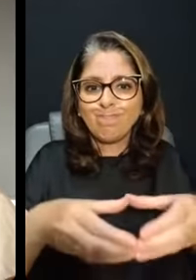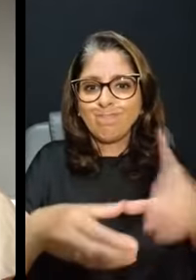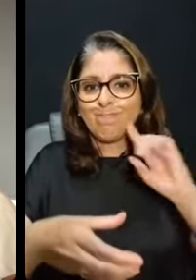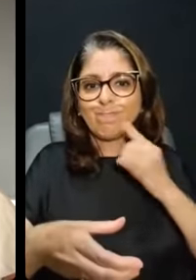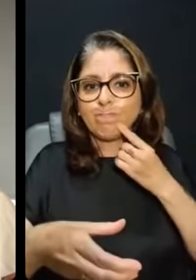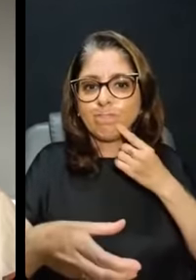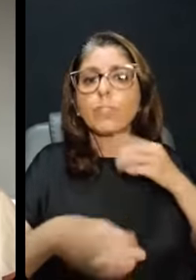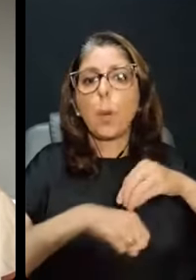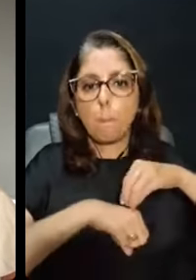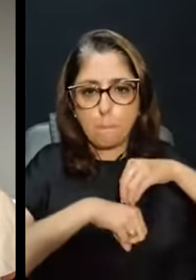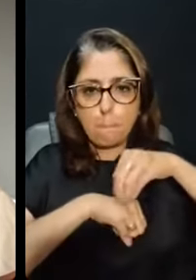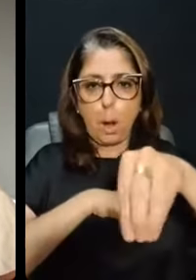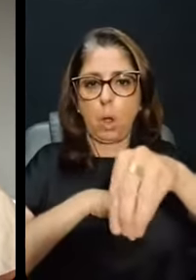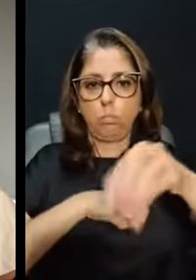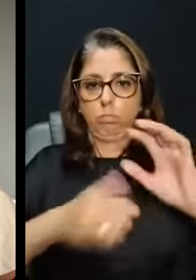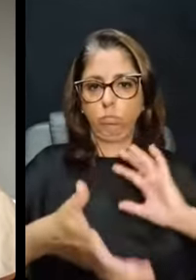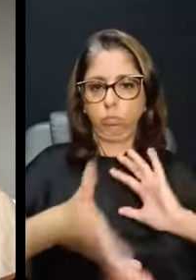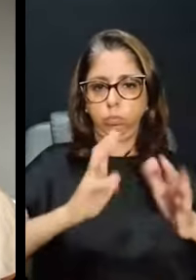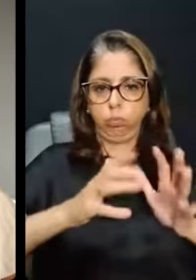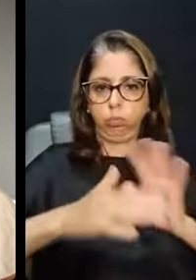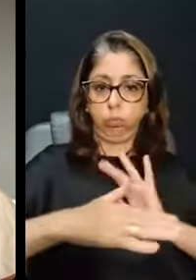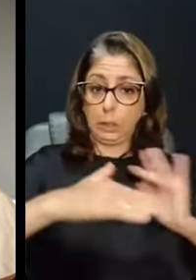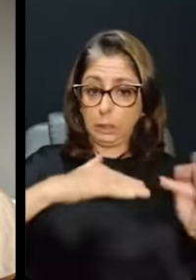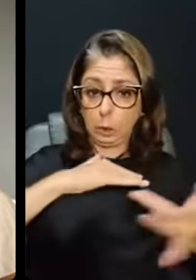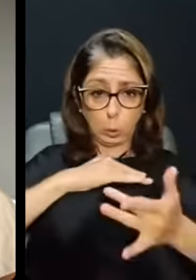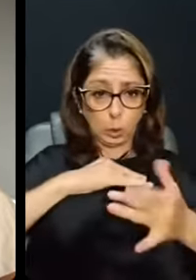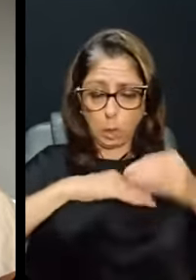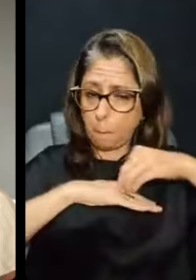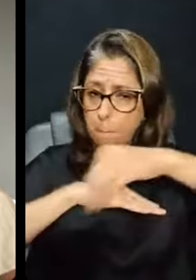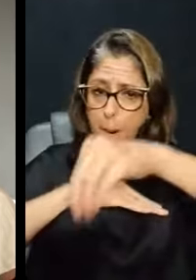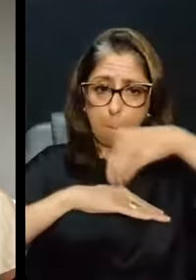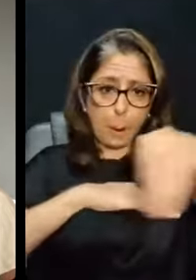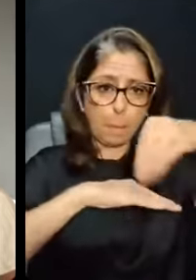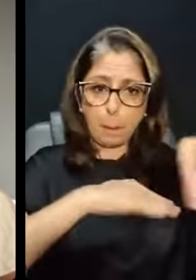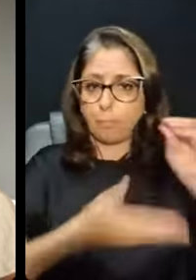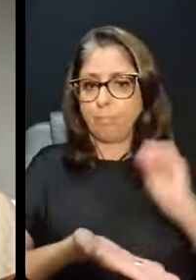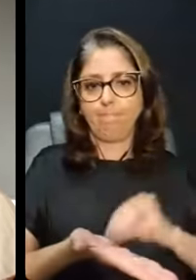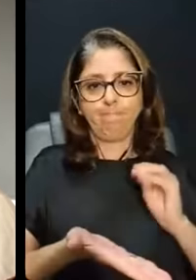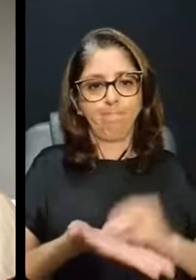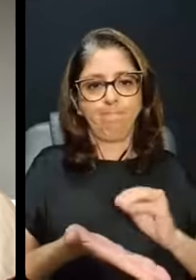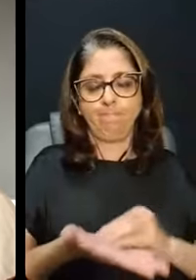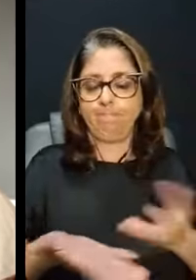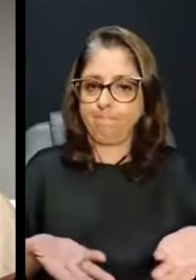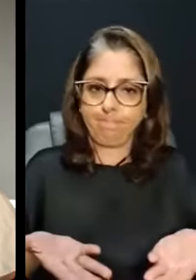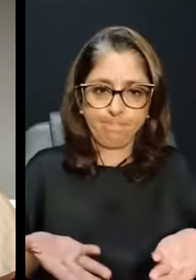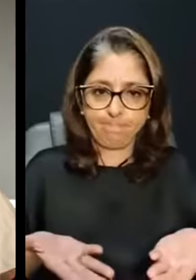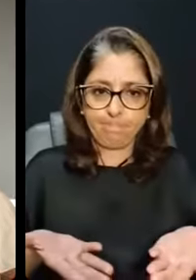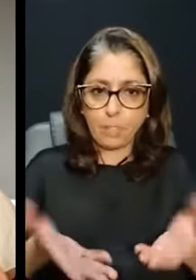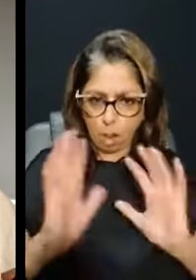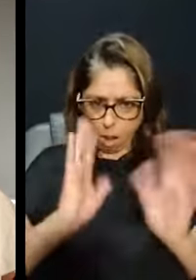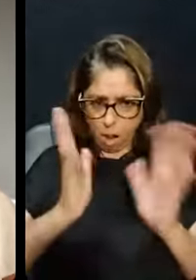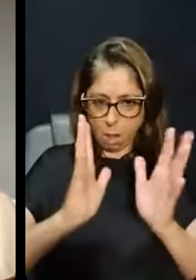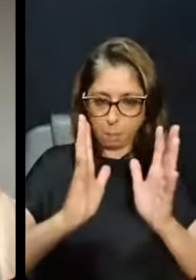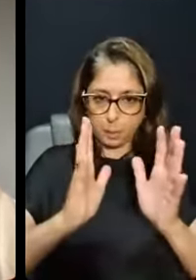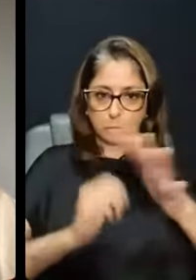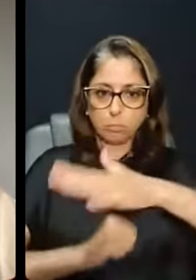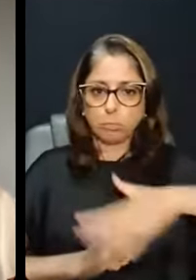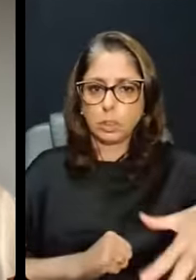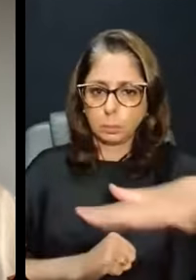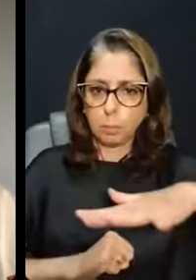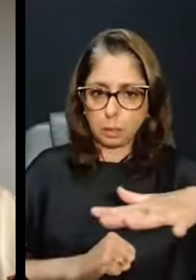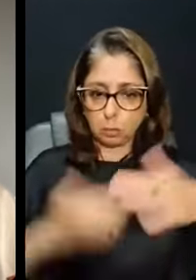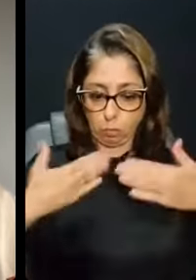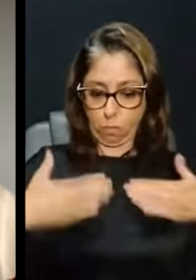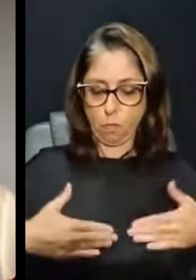recurso. Então, isso não está dentro da acessibilidade física, isso é uma preocupação de realmente conseguir